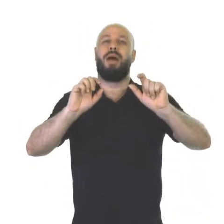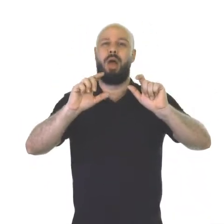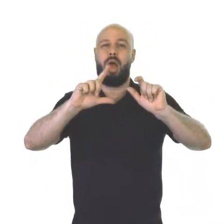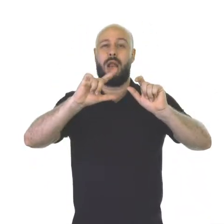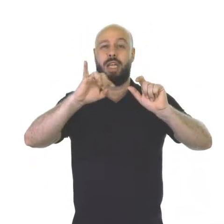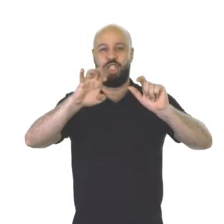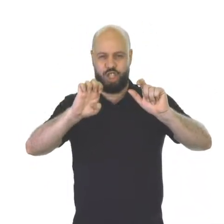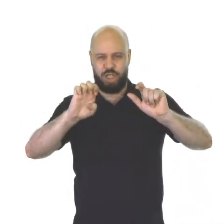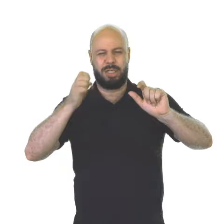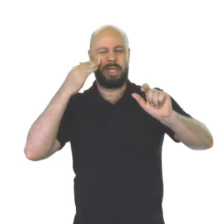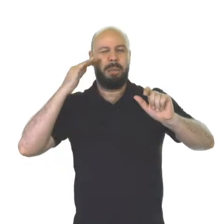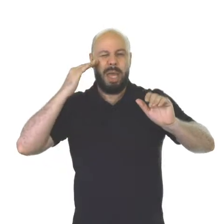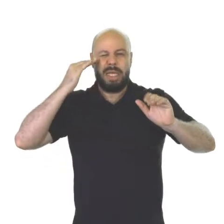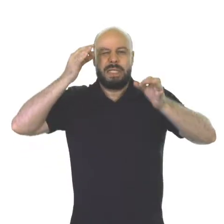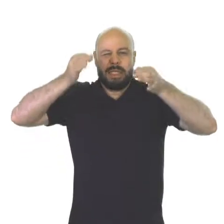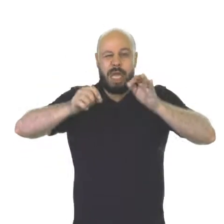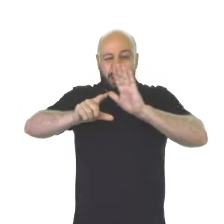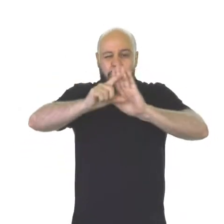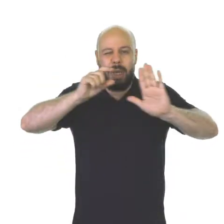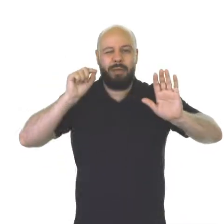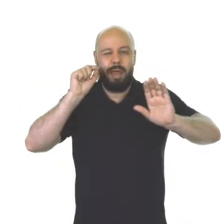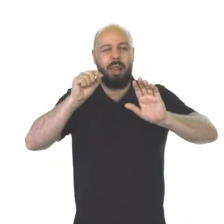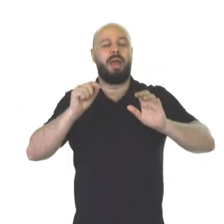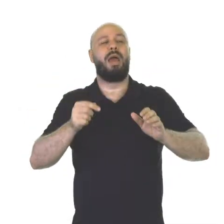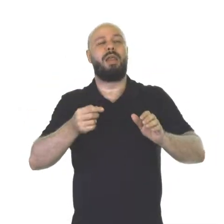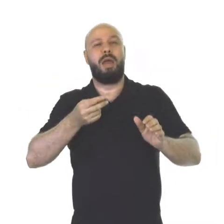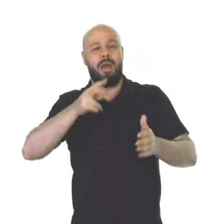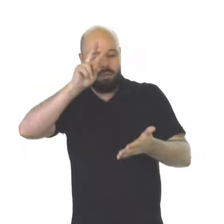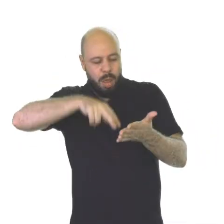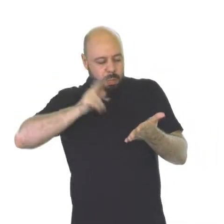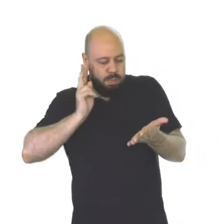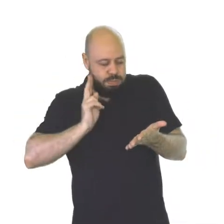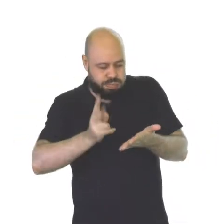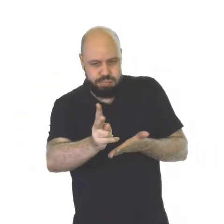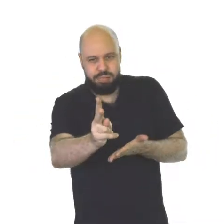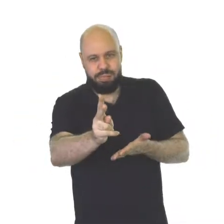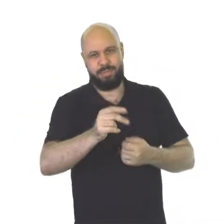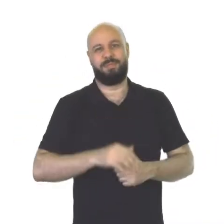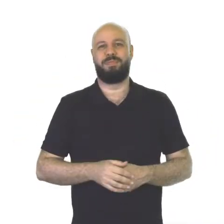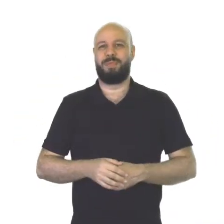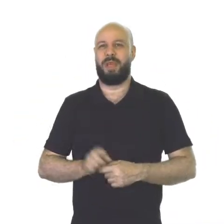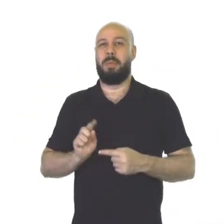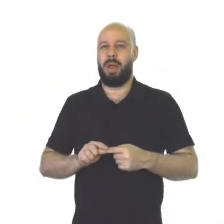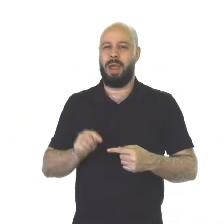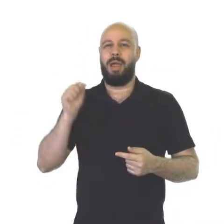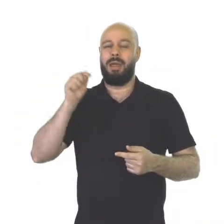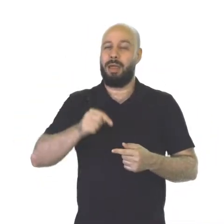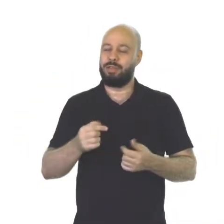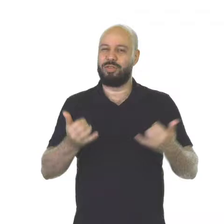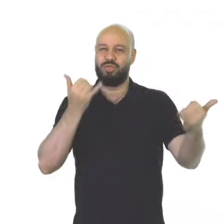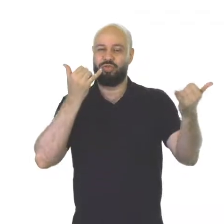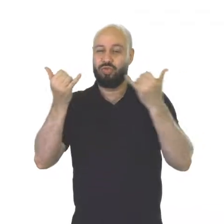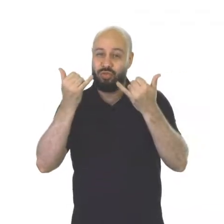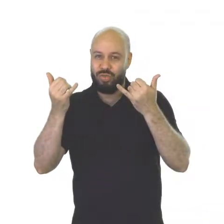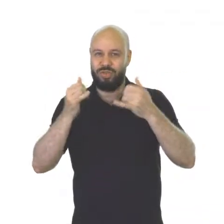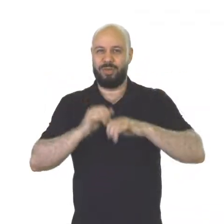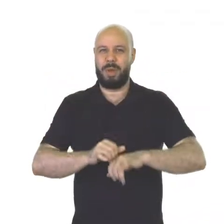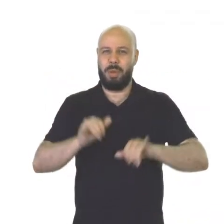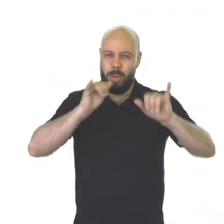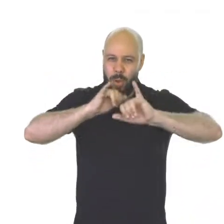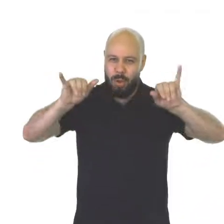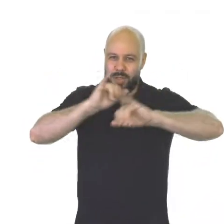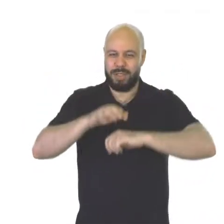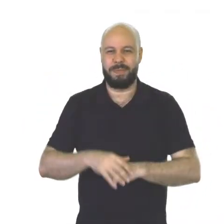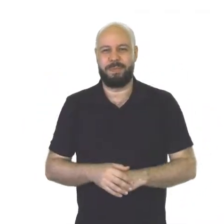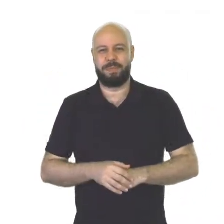vai chamar a atenção do leitor para que ele continue lendo aquela determinada notícia. Então, ela